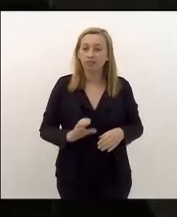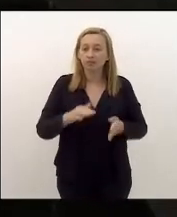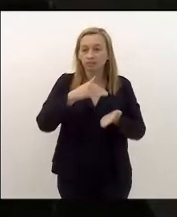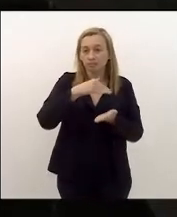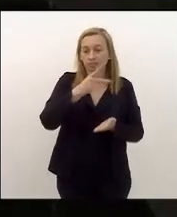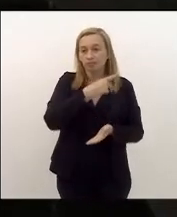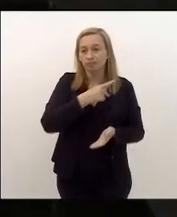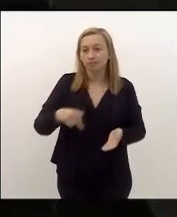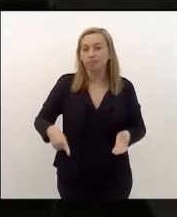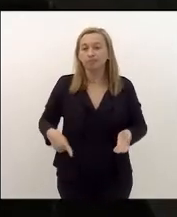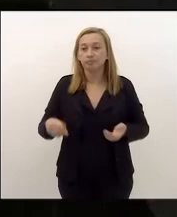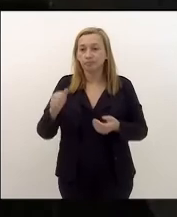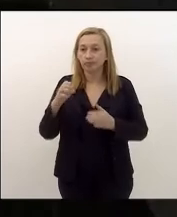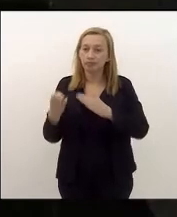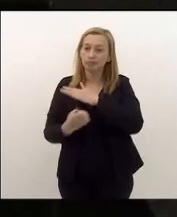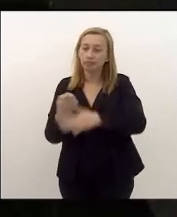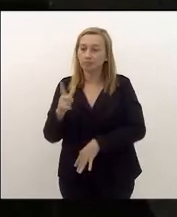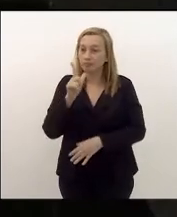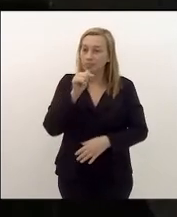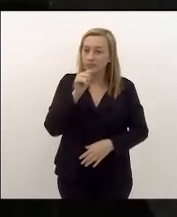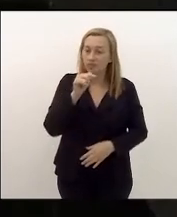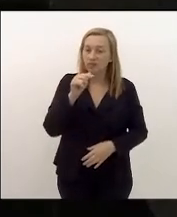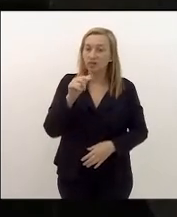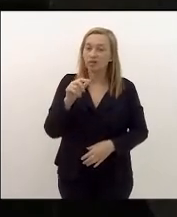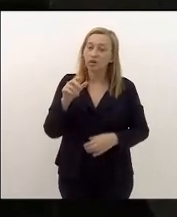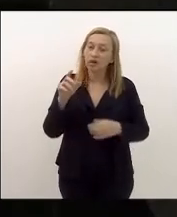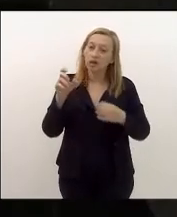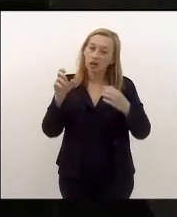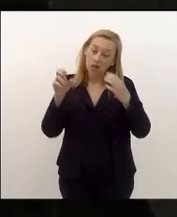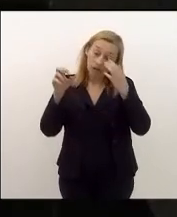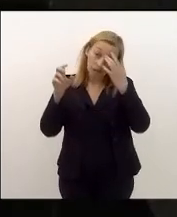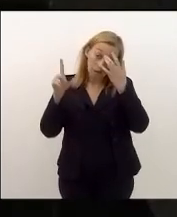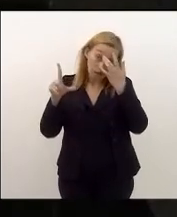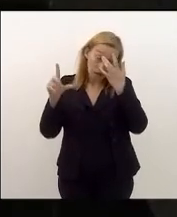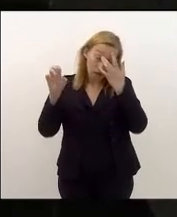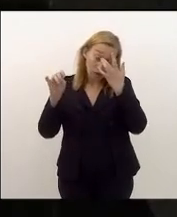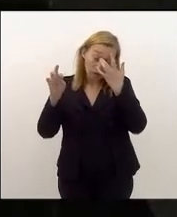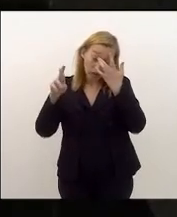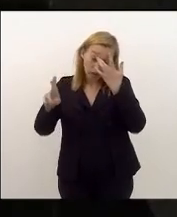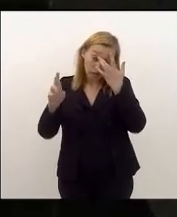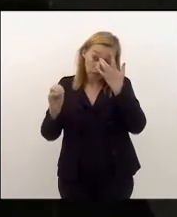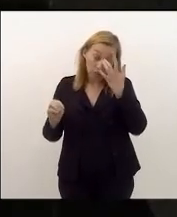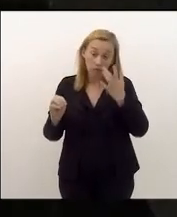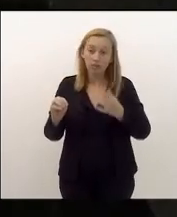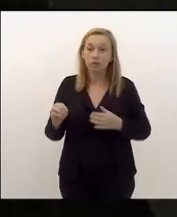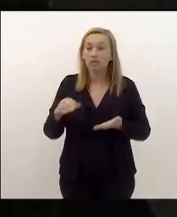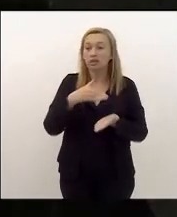senhor Leonardo Soares, que foi inclusive deputada Marta Rocha, recentemente